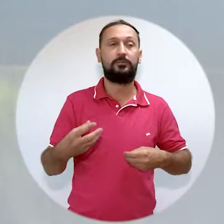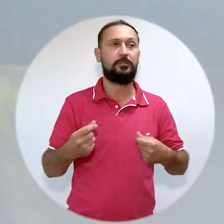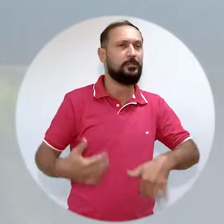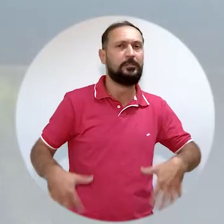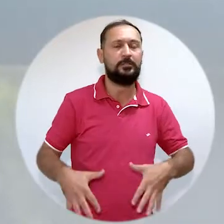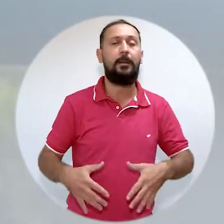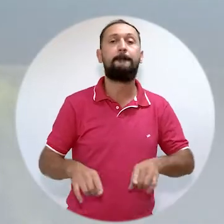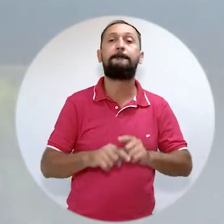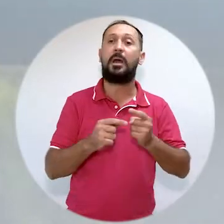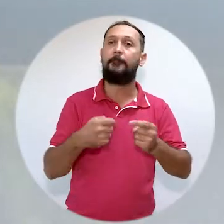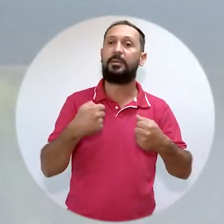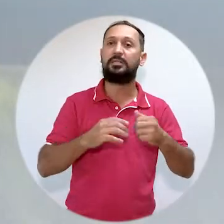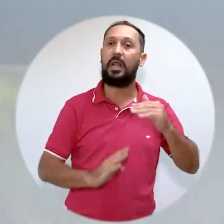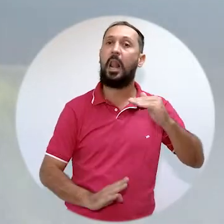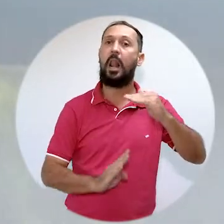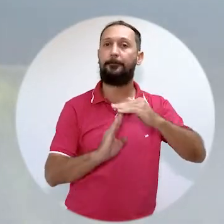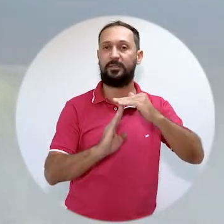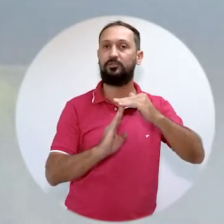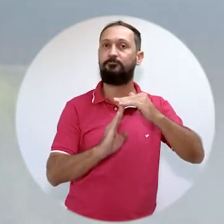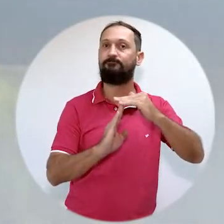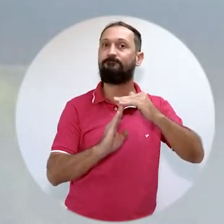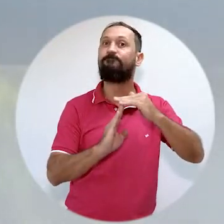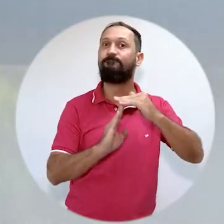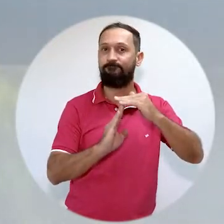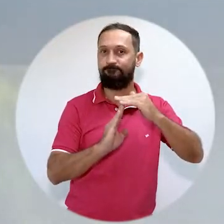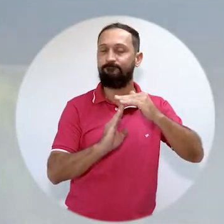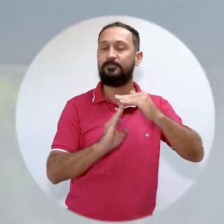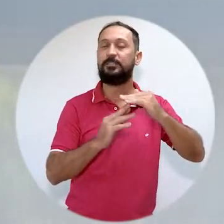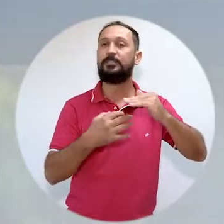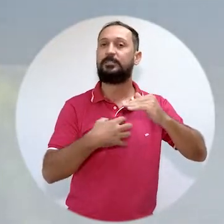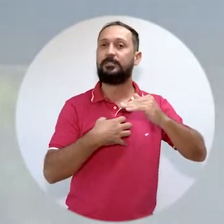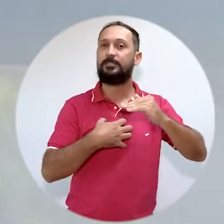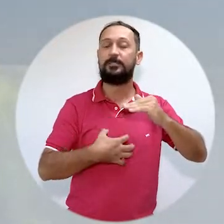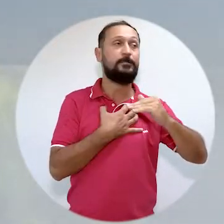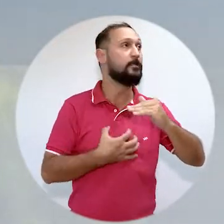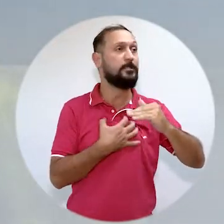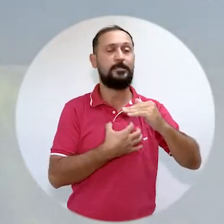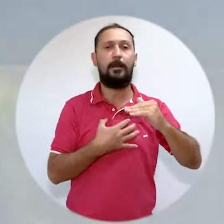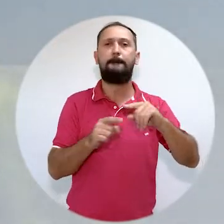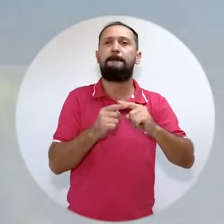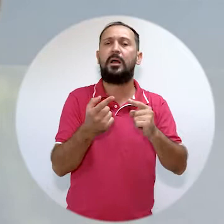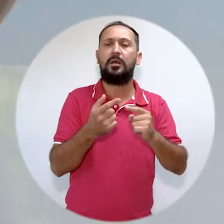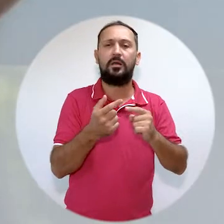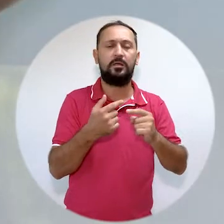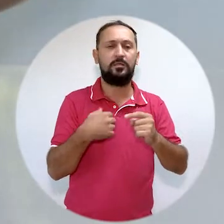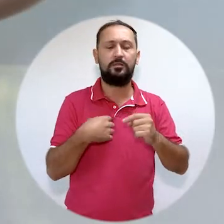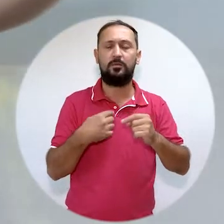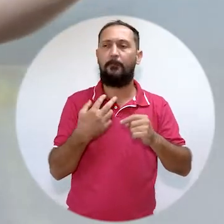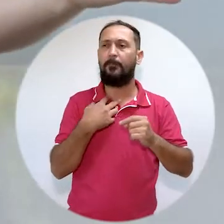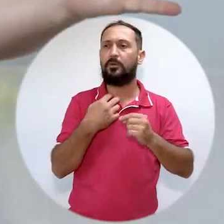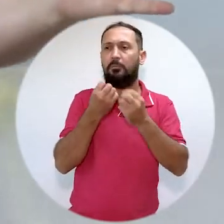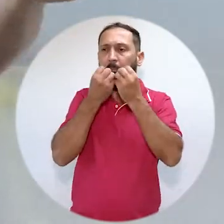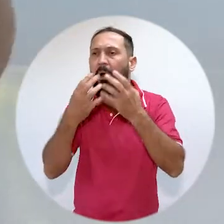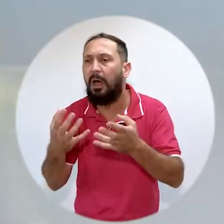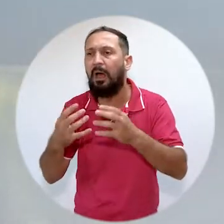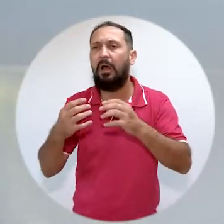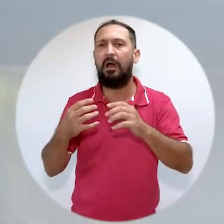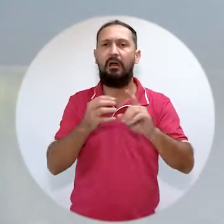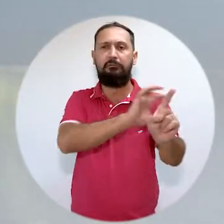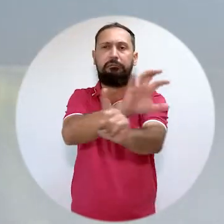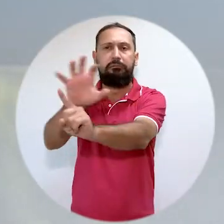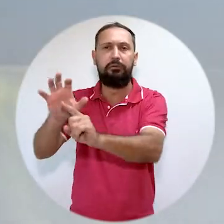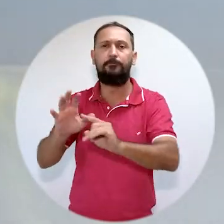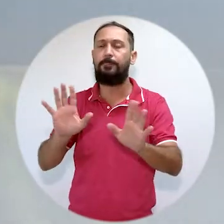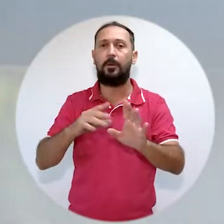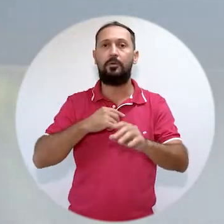com o novo. Mas a irritação tem que ter limite. Você estar irritada e não tacar isso para o outro, você conseguir